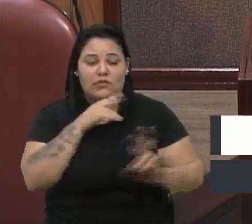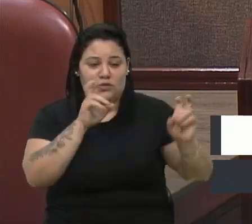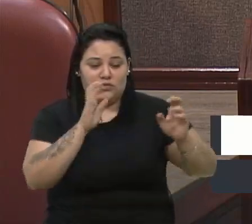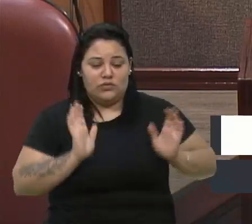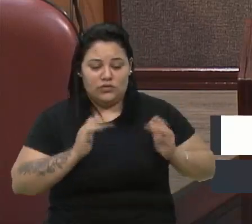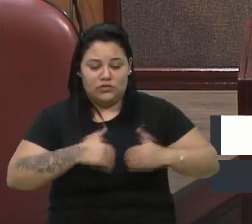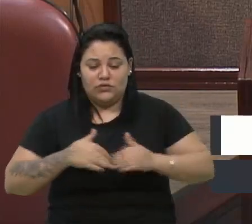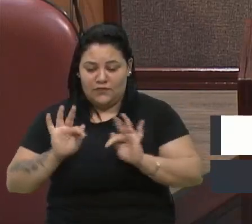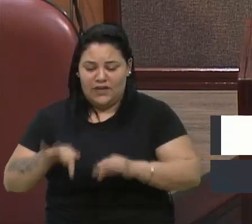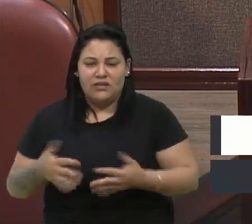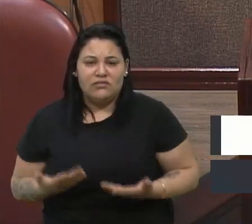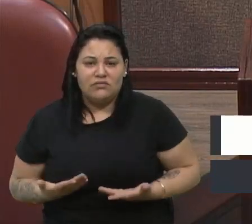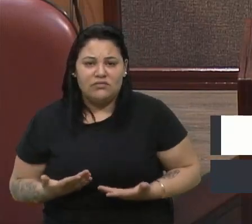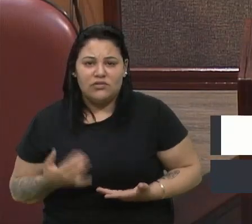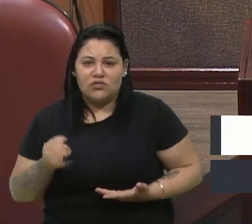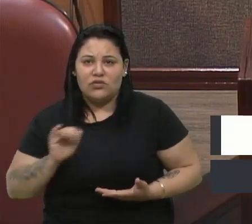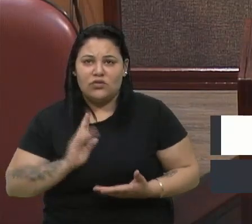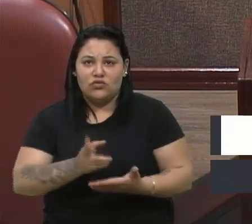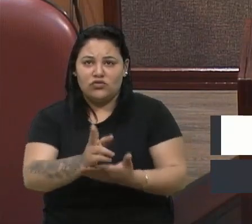vai acabar?